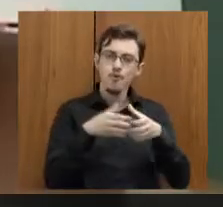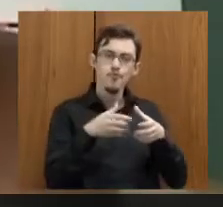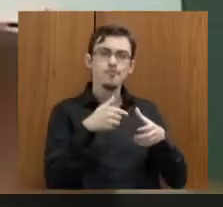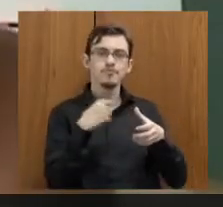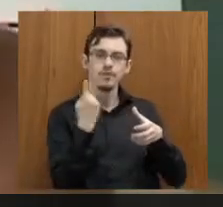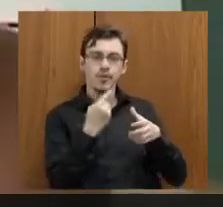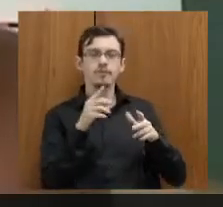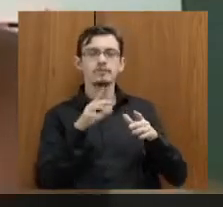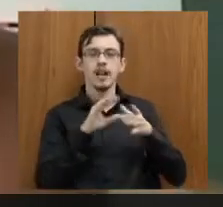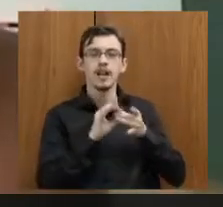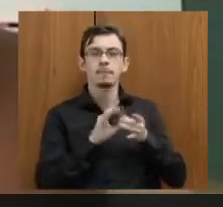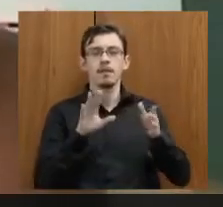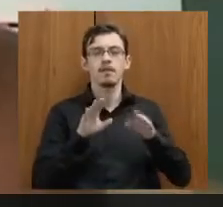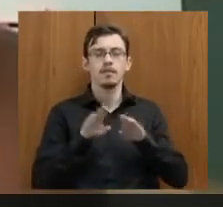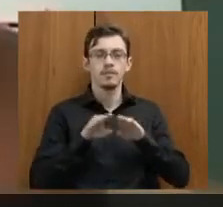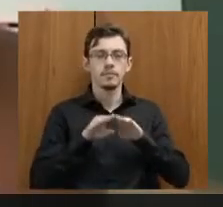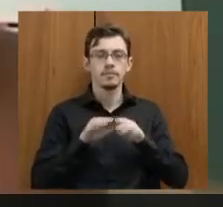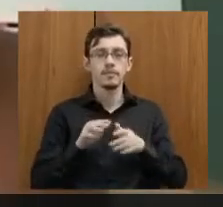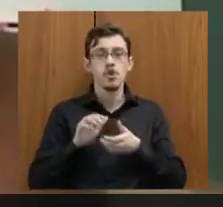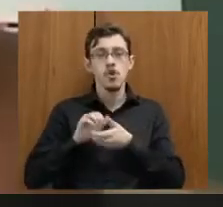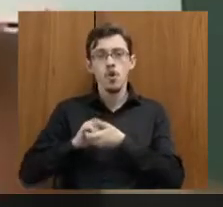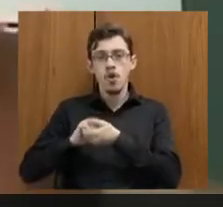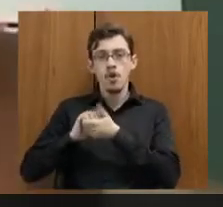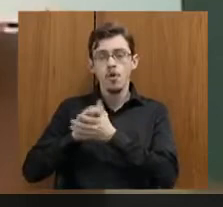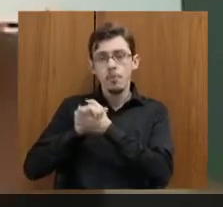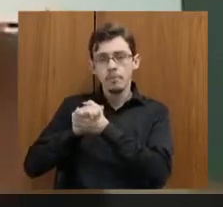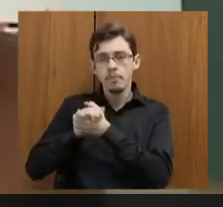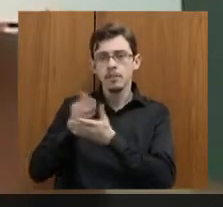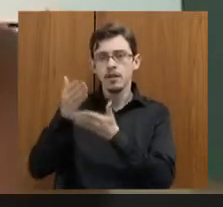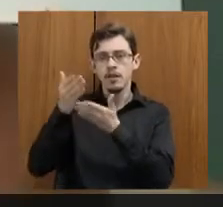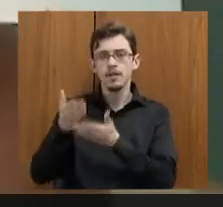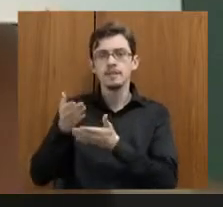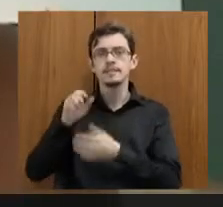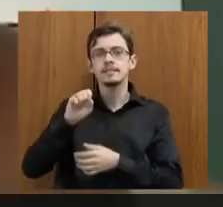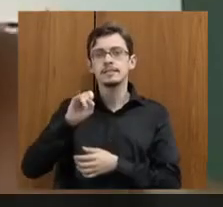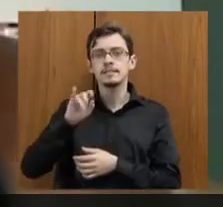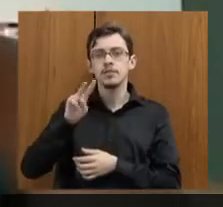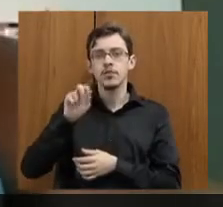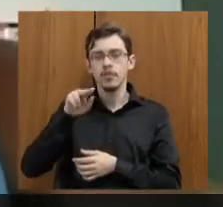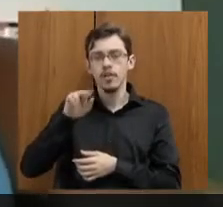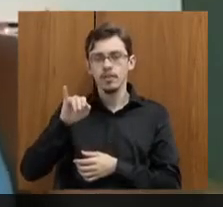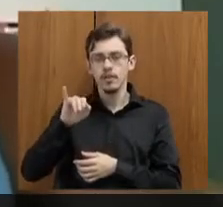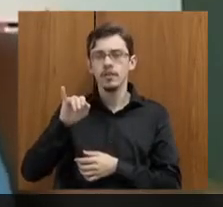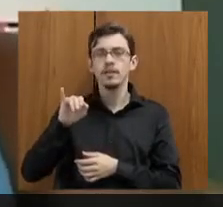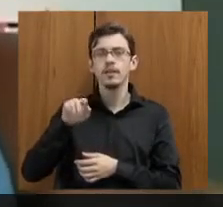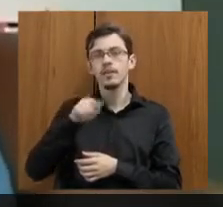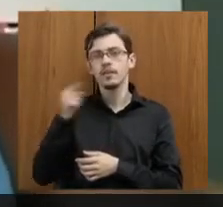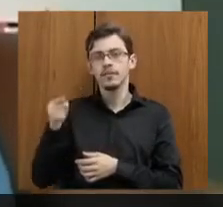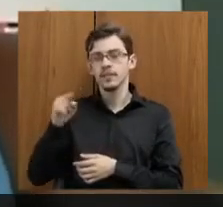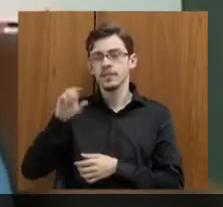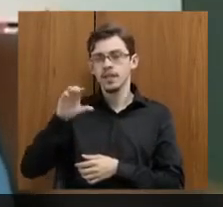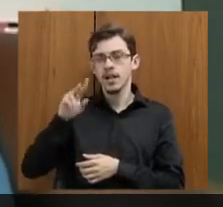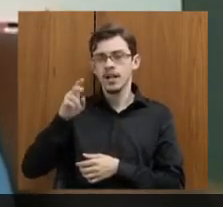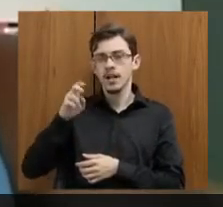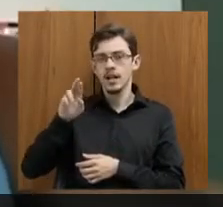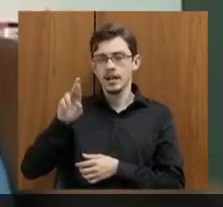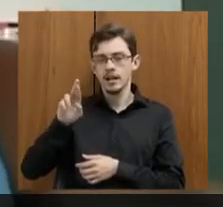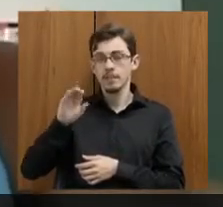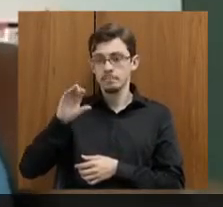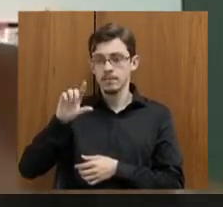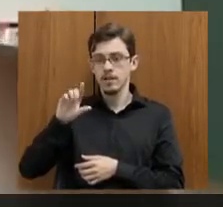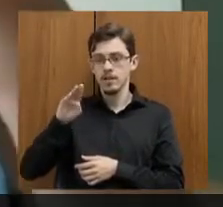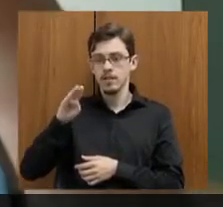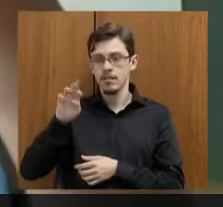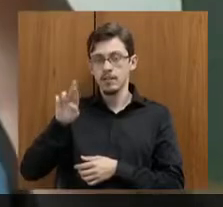rapidamente a Silvane elclin e ao Cléber Alves Machado ambos fizeram um valor extremamente importante misturar um